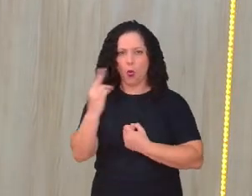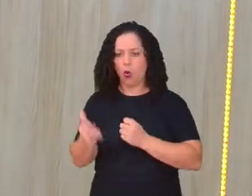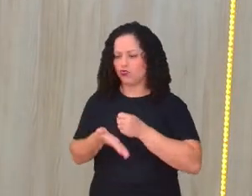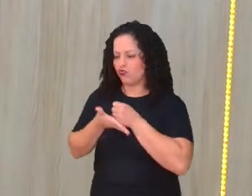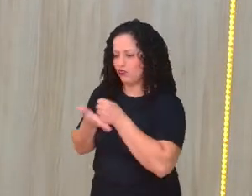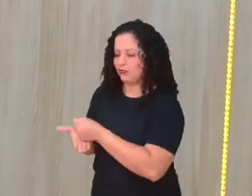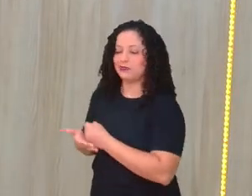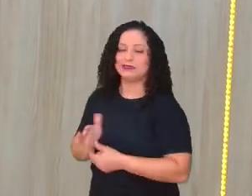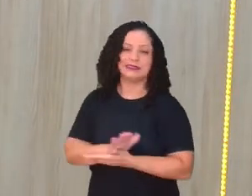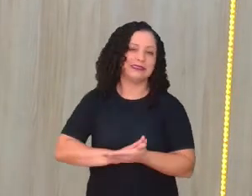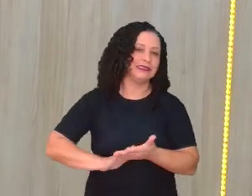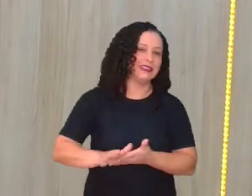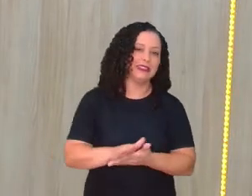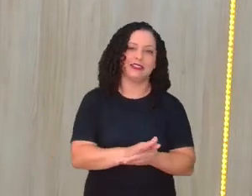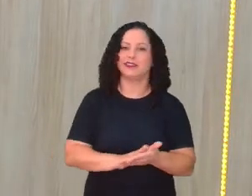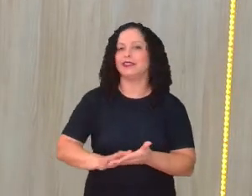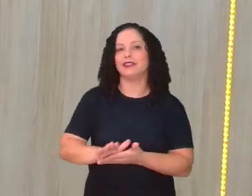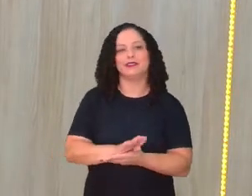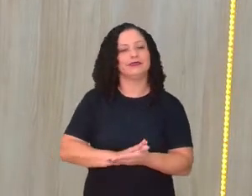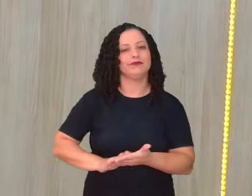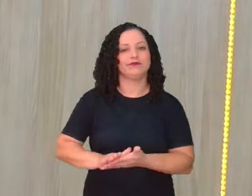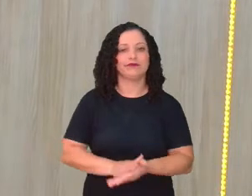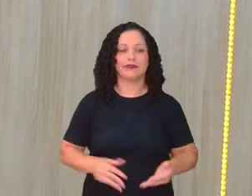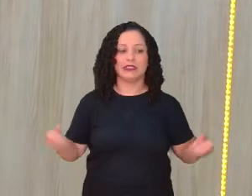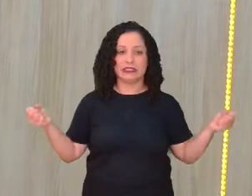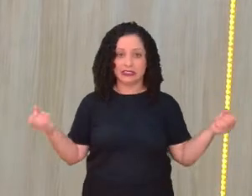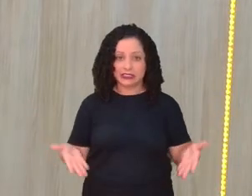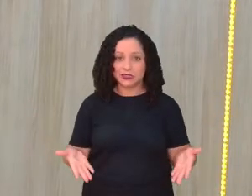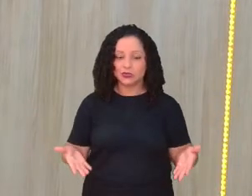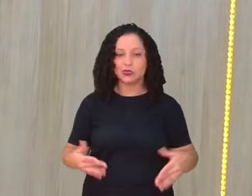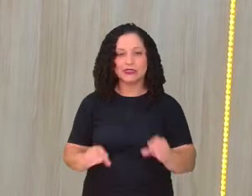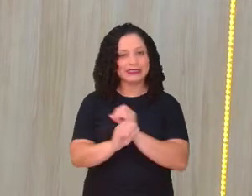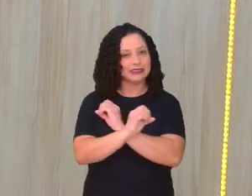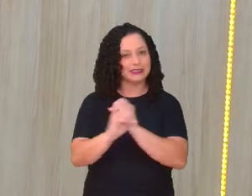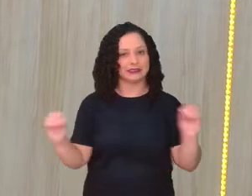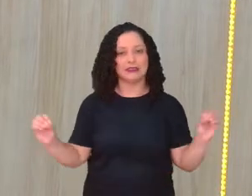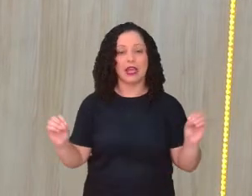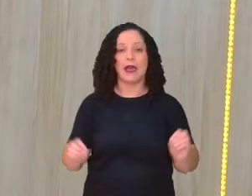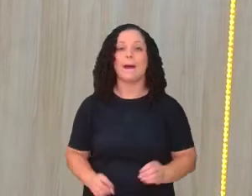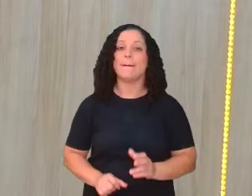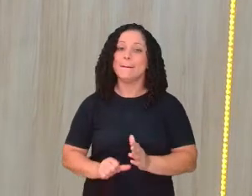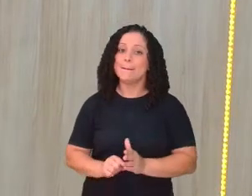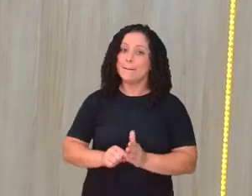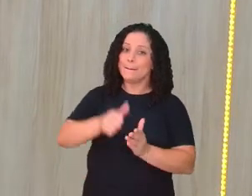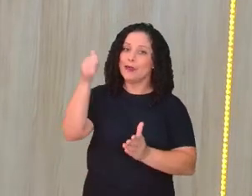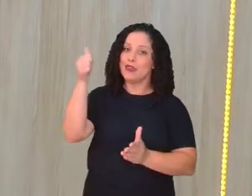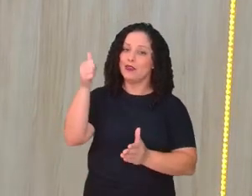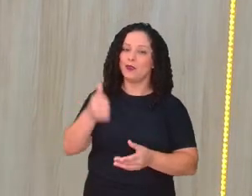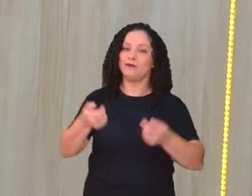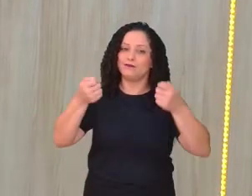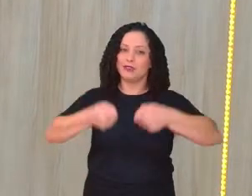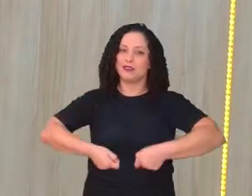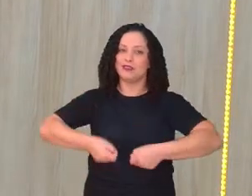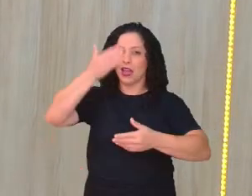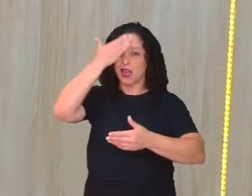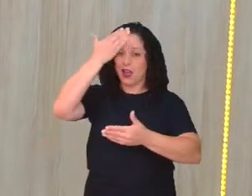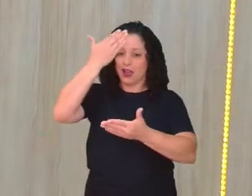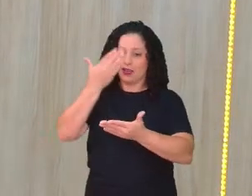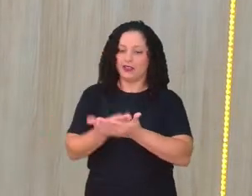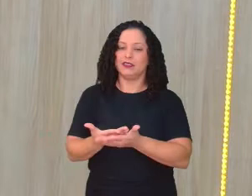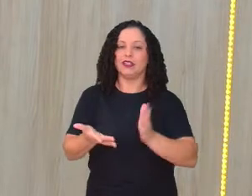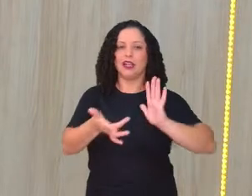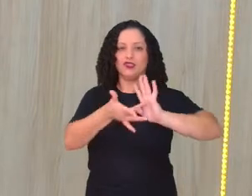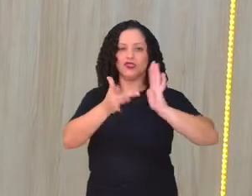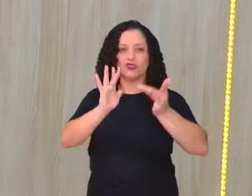Não. Segundo Lutero, isso não adianta se você não acreditar, certo, na pessoa de Jesus